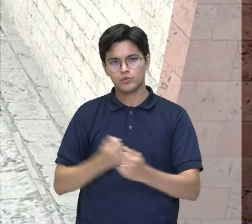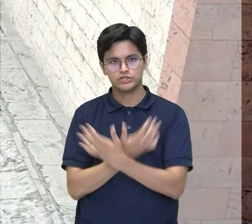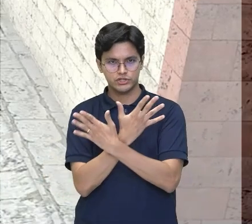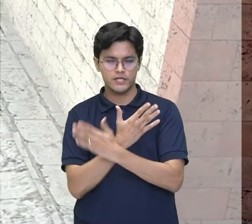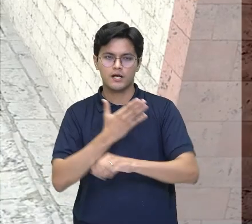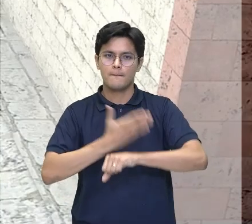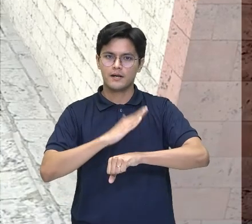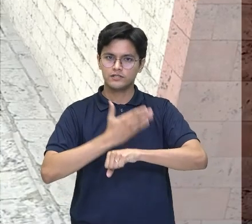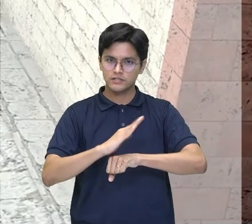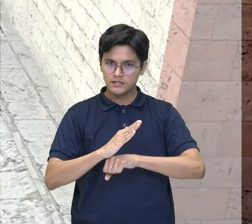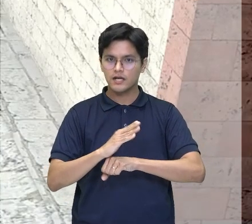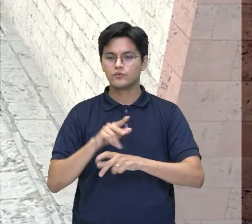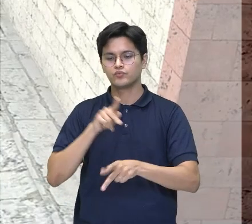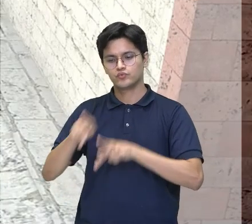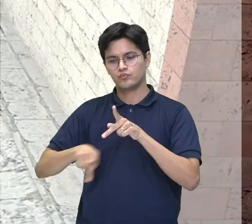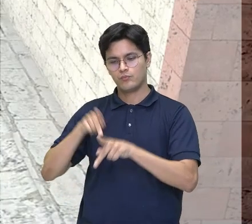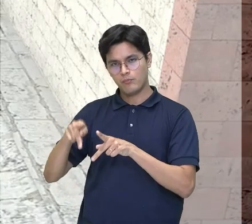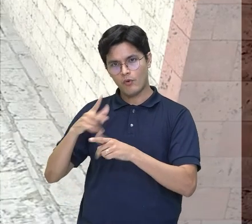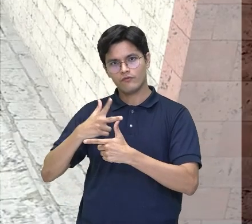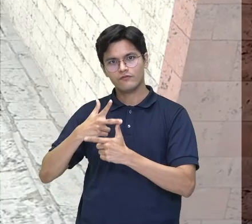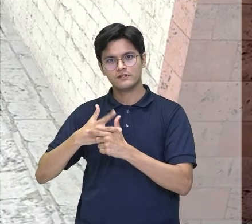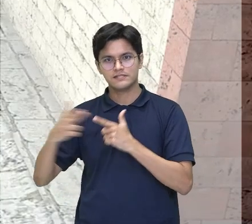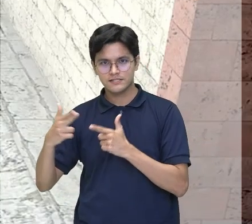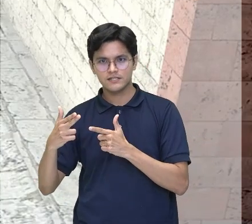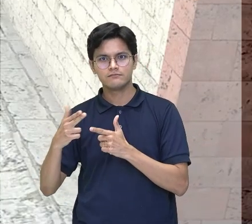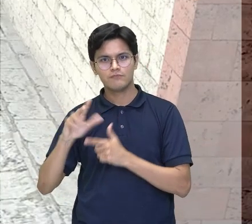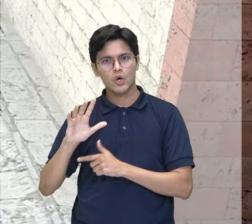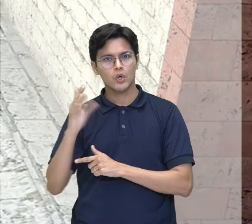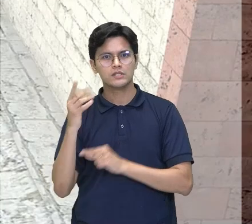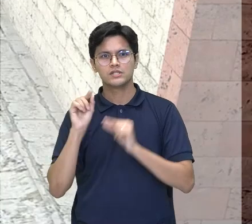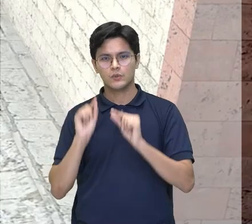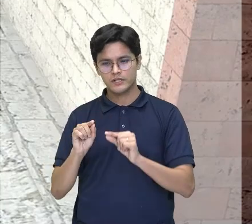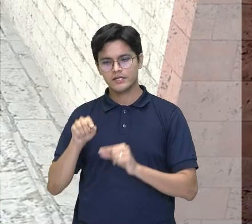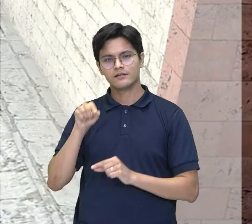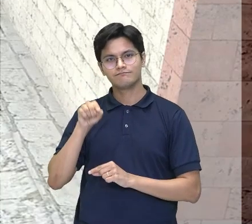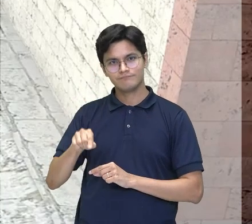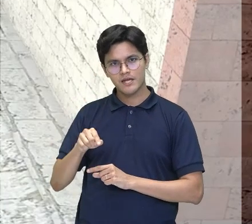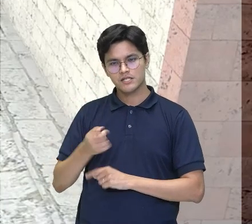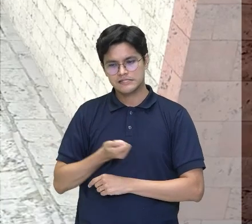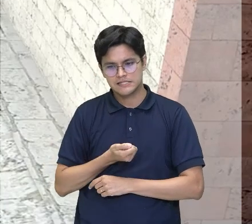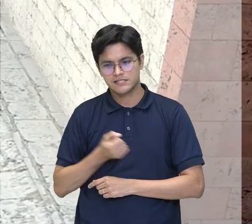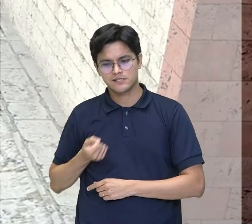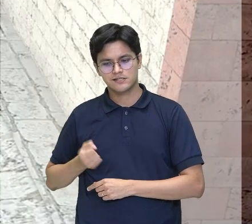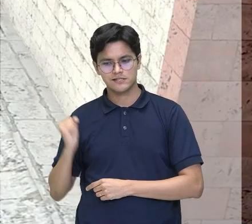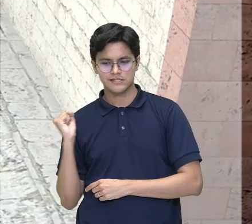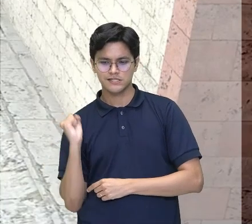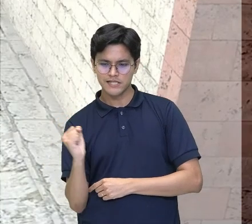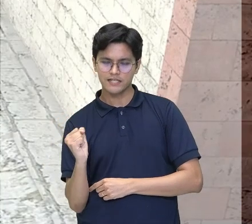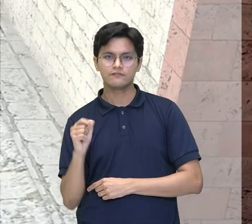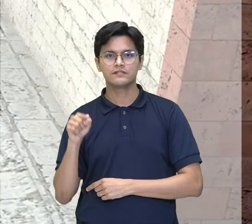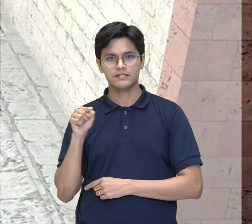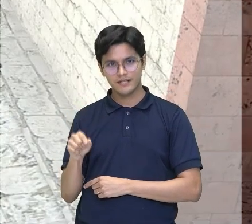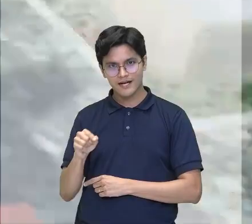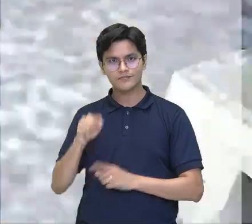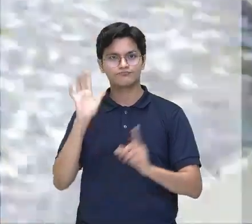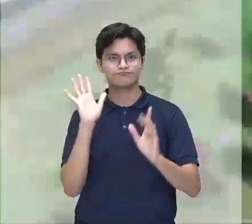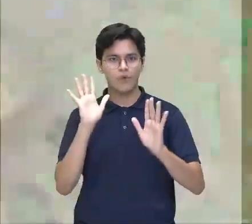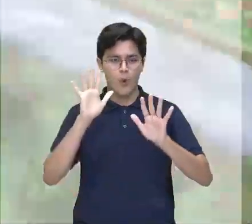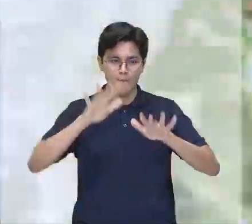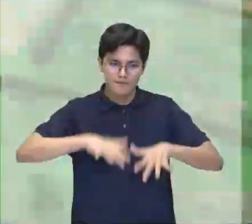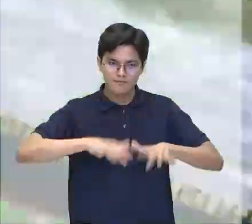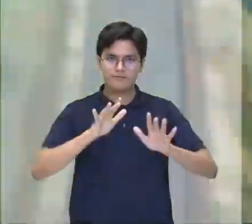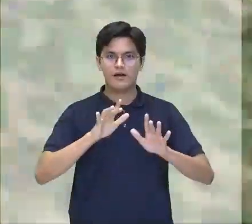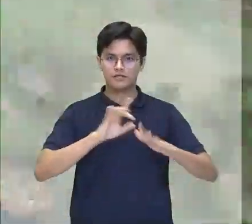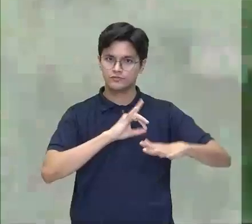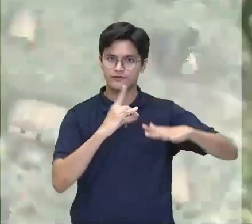povos vencedores eles acabavam sendo sacrificados em homenagem aos deuses, ok? Temos também a